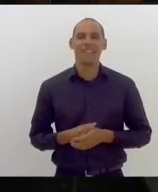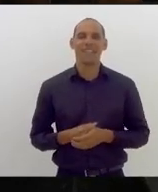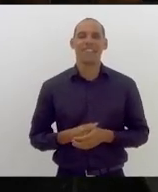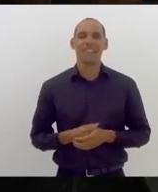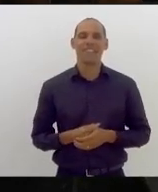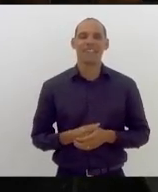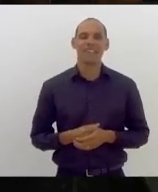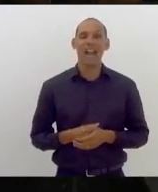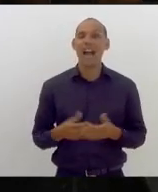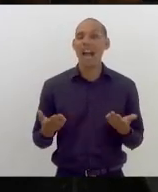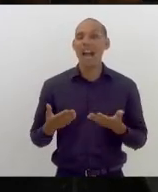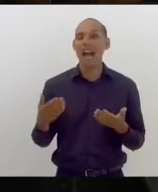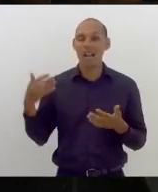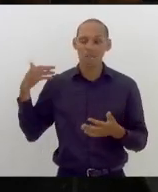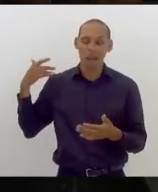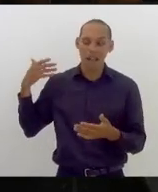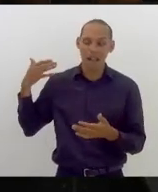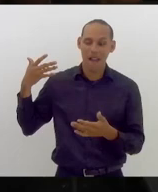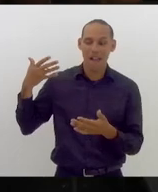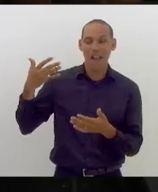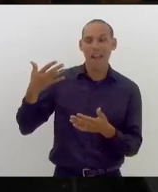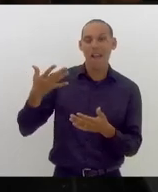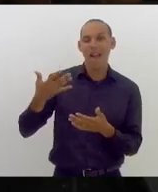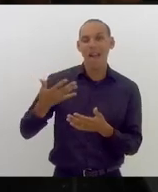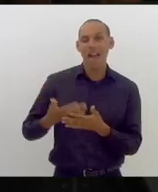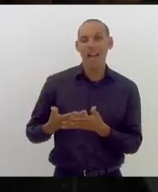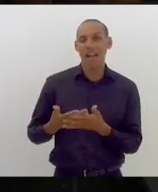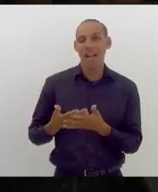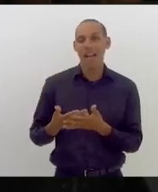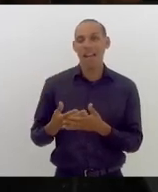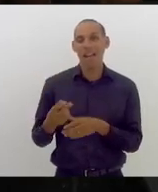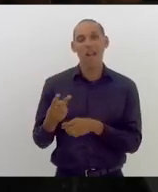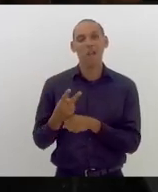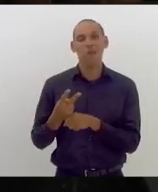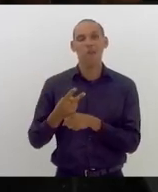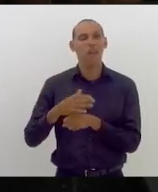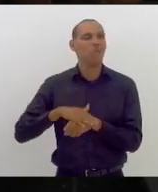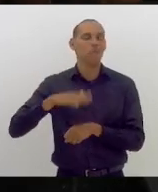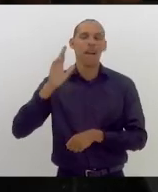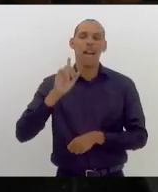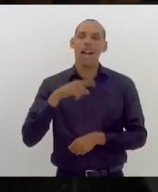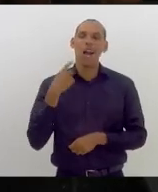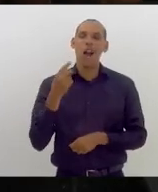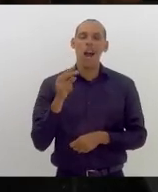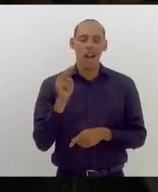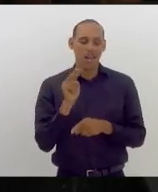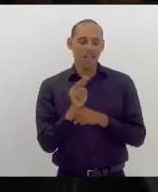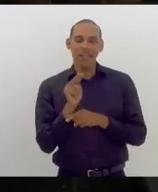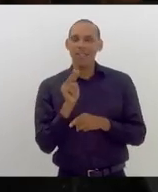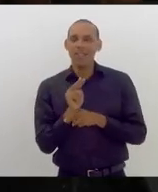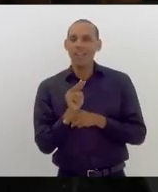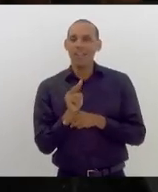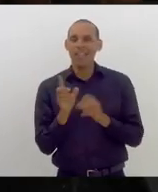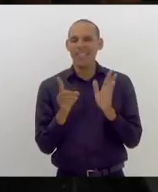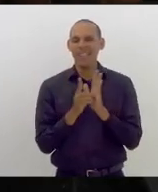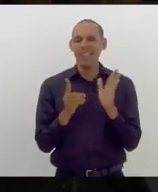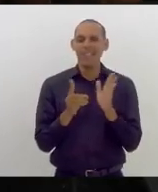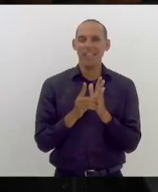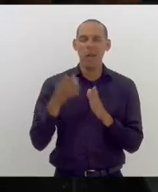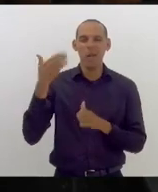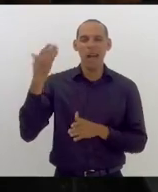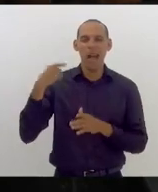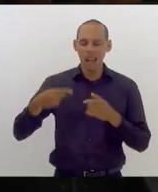e já se passam aí mais de 2 anos de um órgão que a gente assumiu com